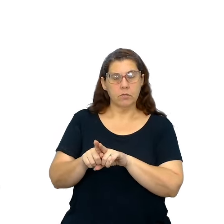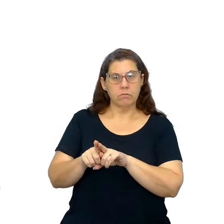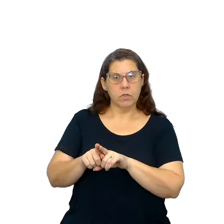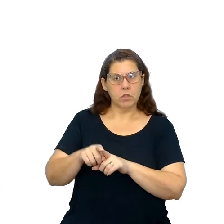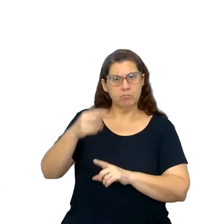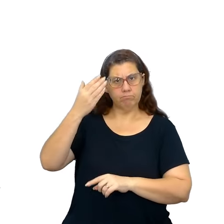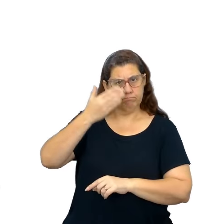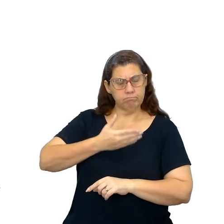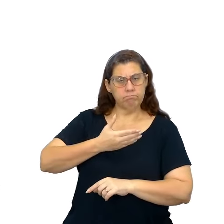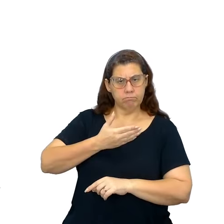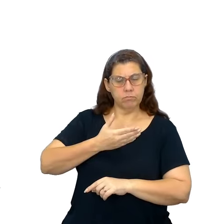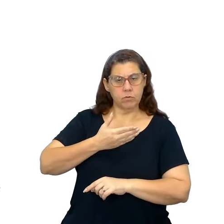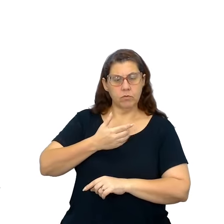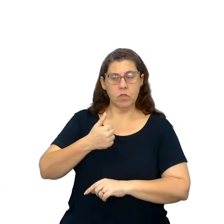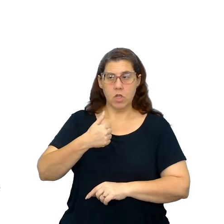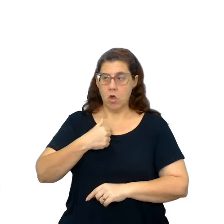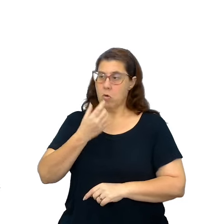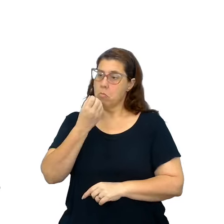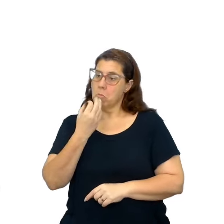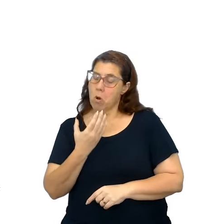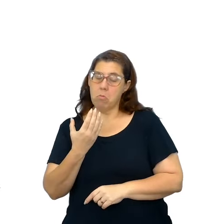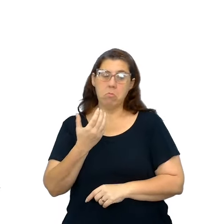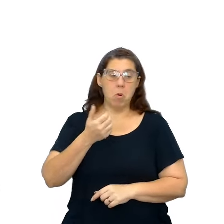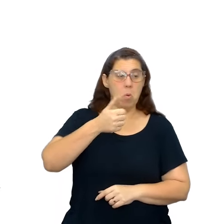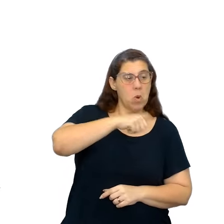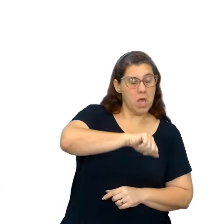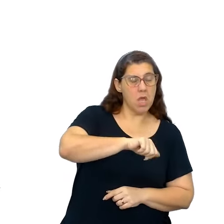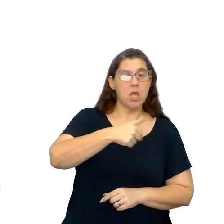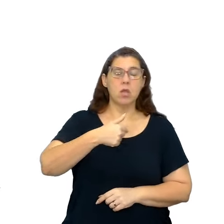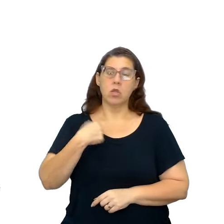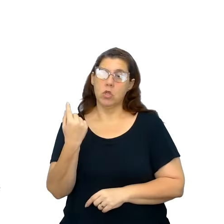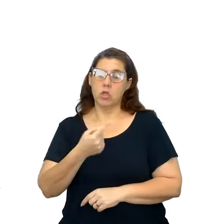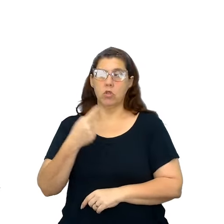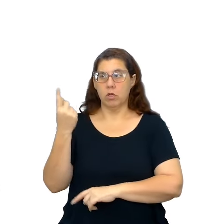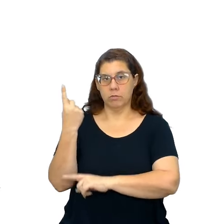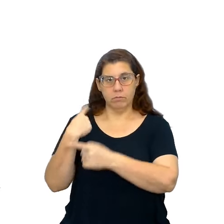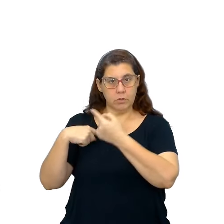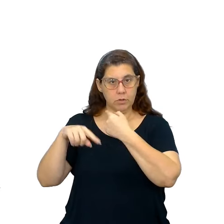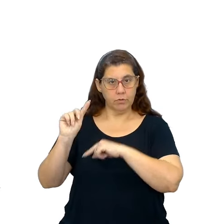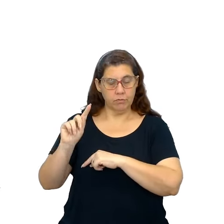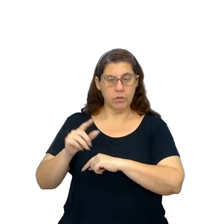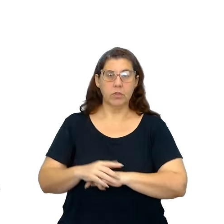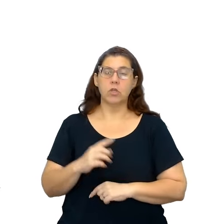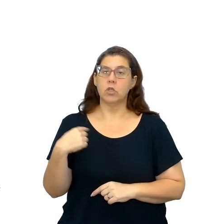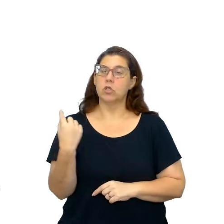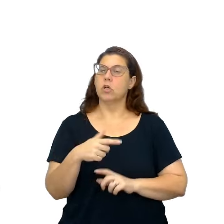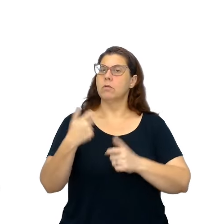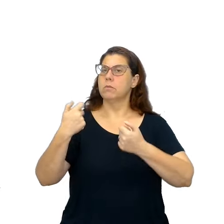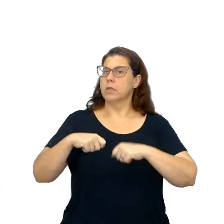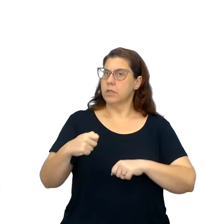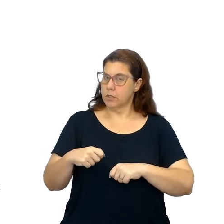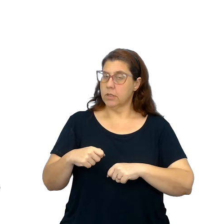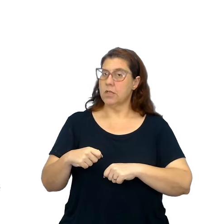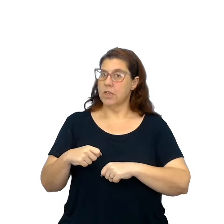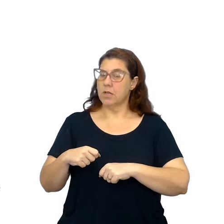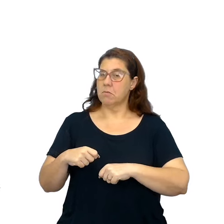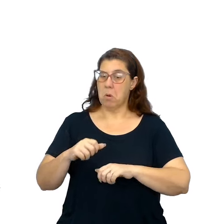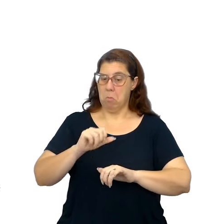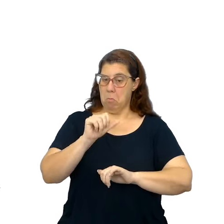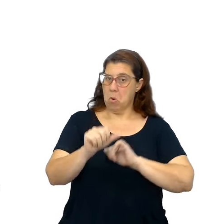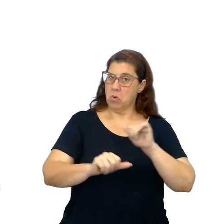constatação de eu ser bom ou não ser bom naquilo que nós estamos desenvolvendo. Nós precisamos quebrar um pouquinho